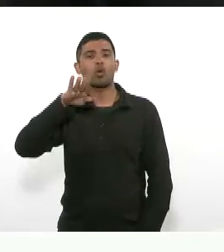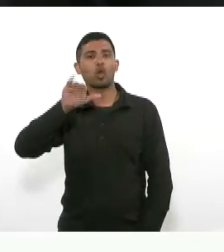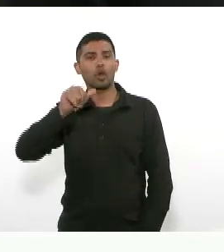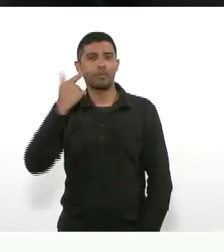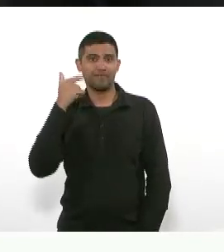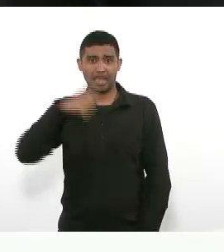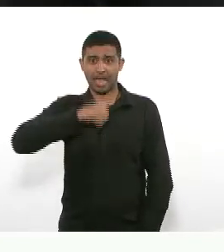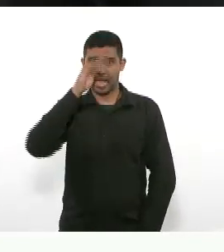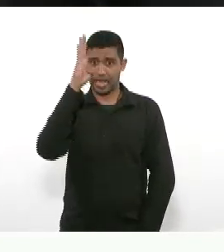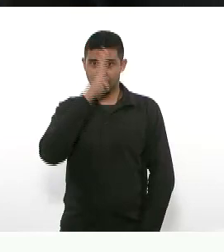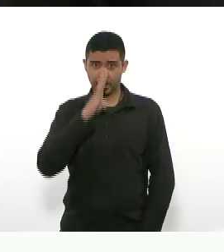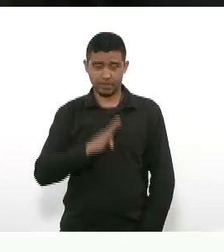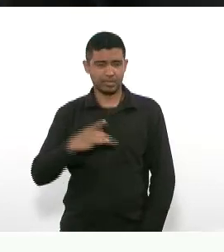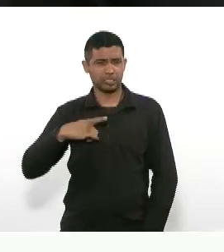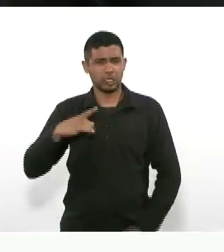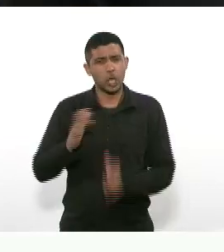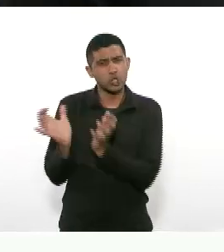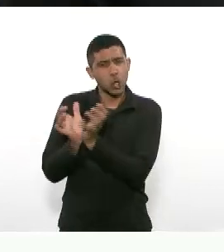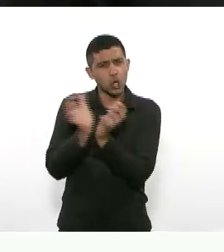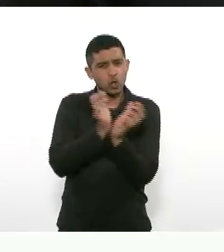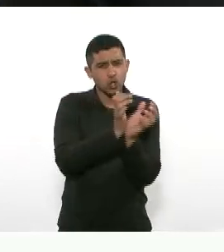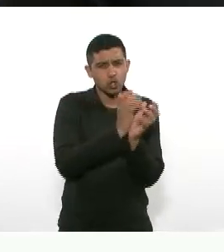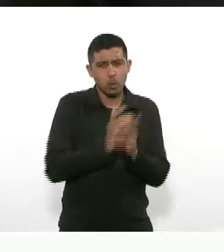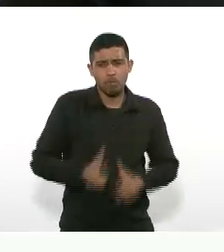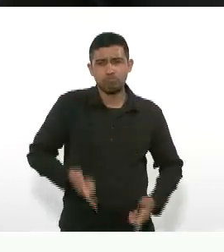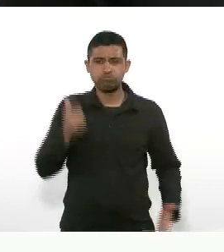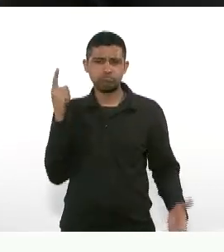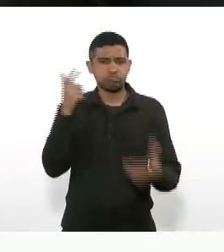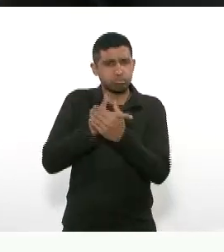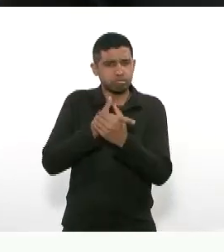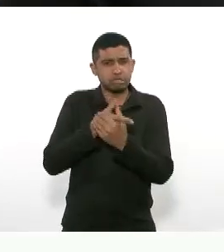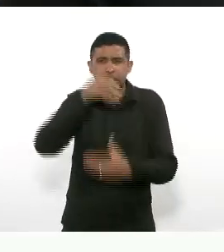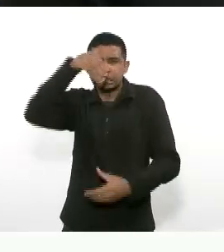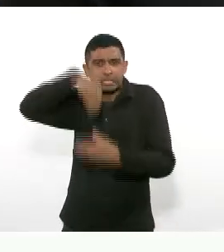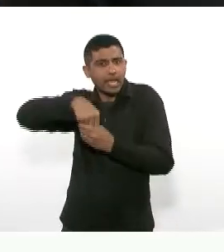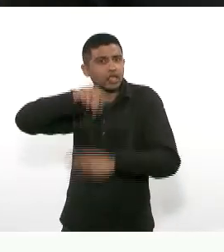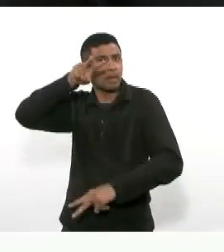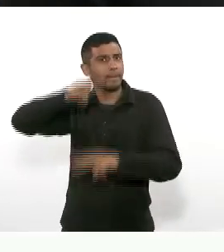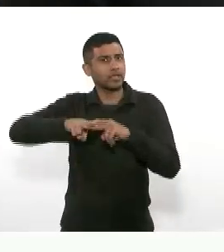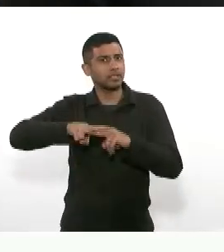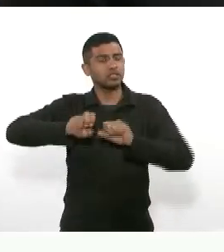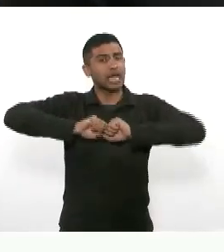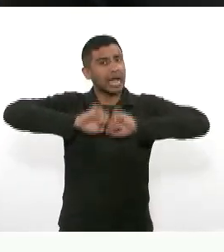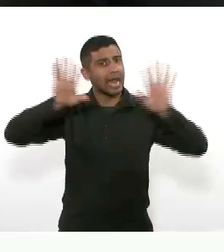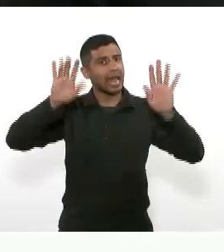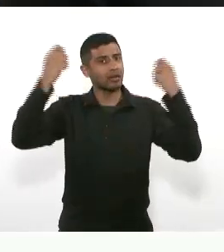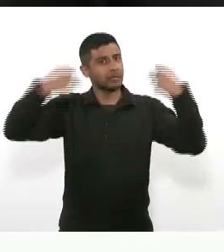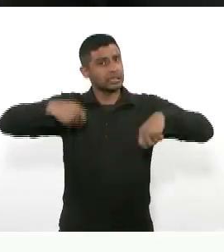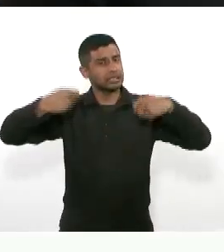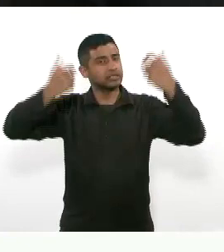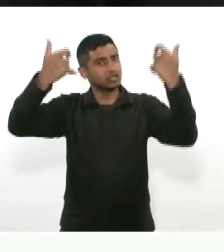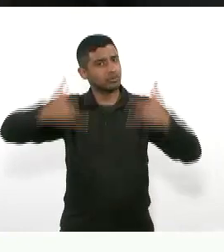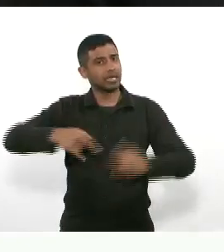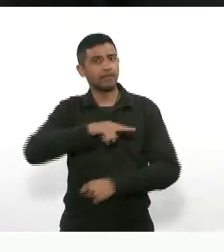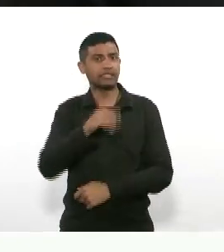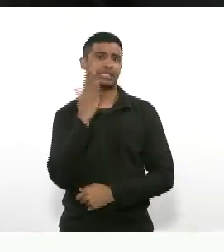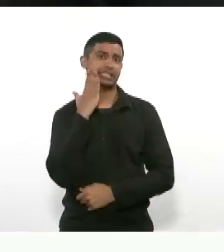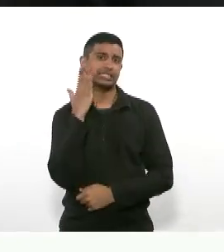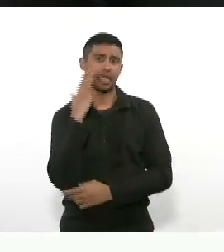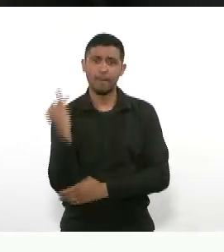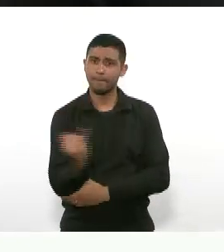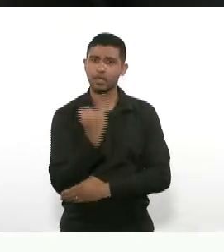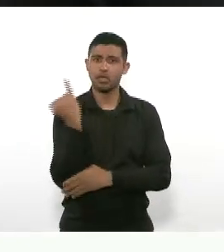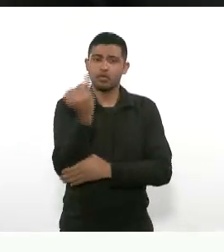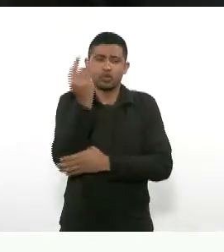a gênese das suas organizações criminosas no cárcere. Isso tem que ficar muito claro para que se tenha a importância